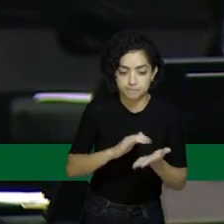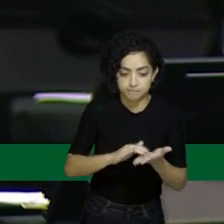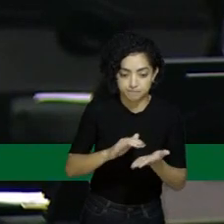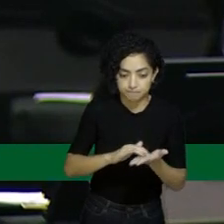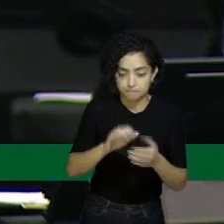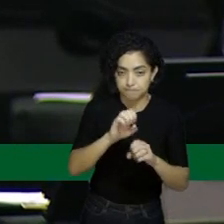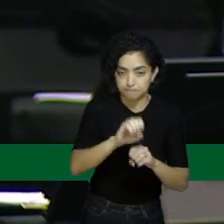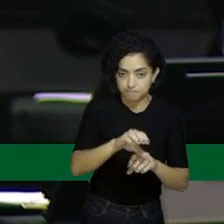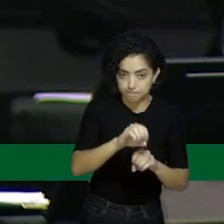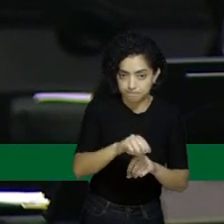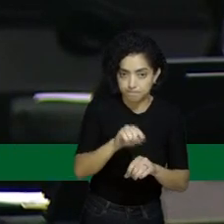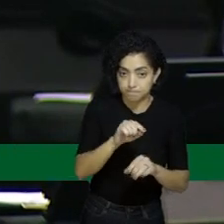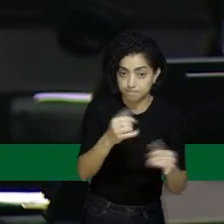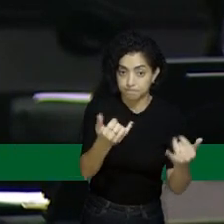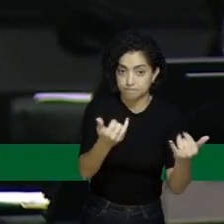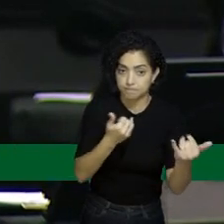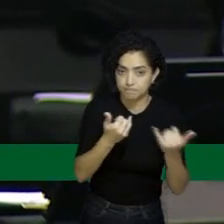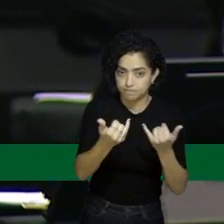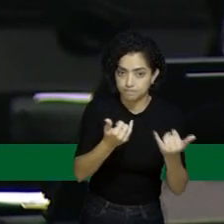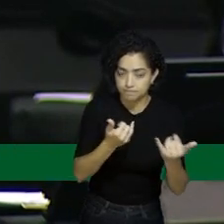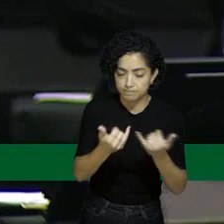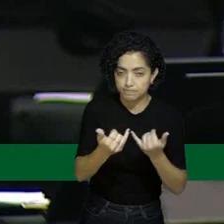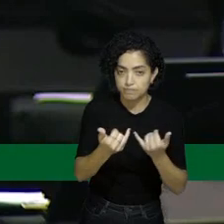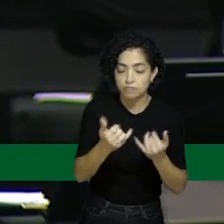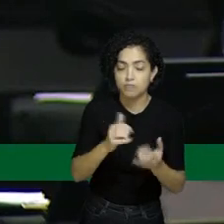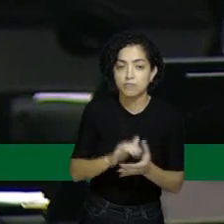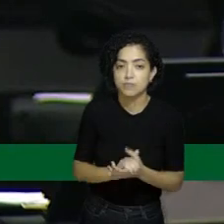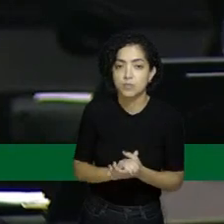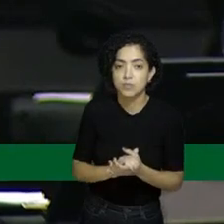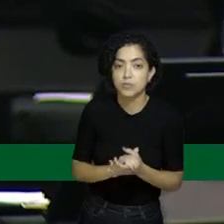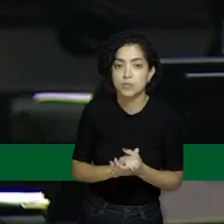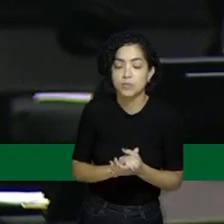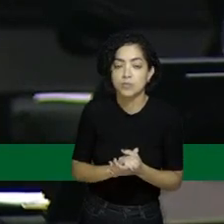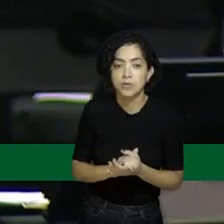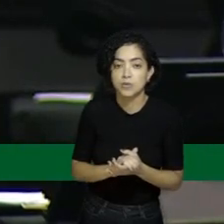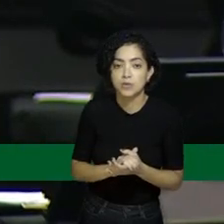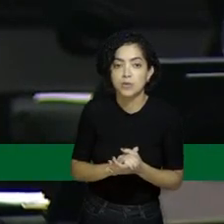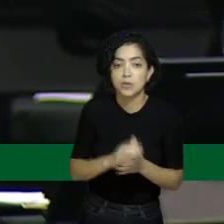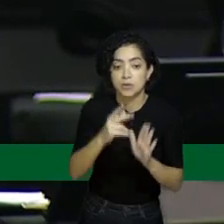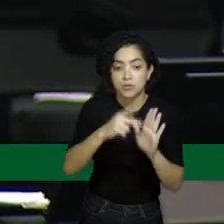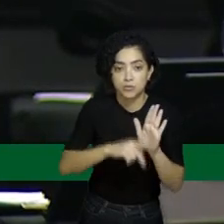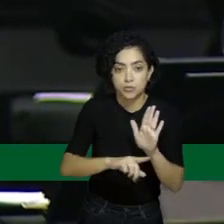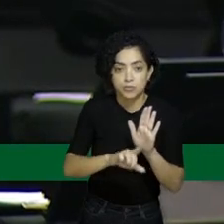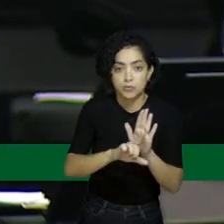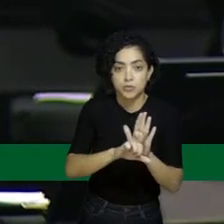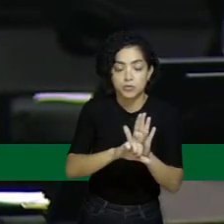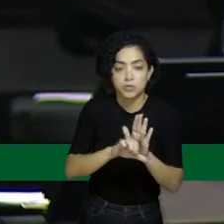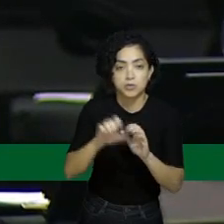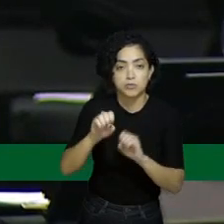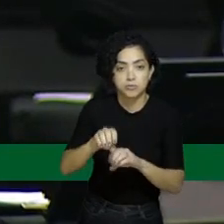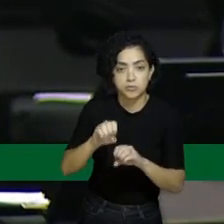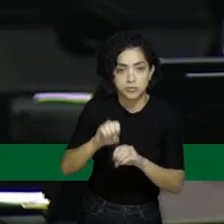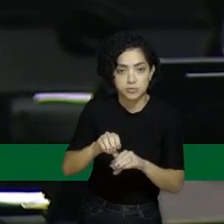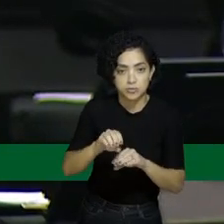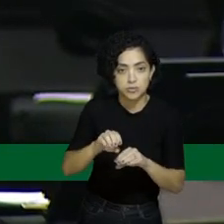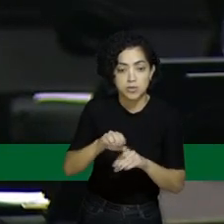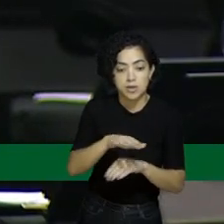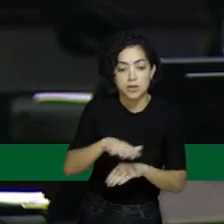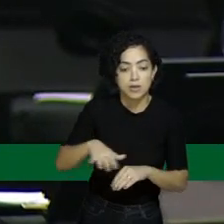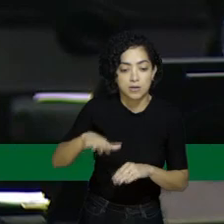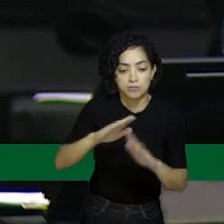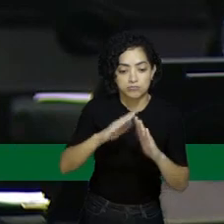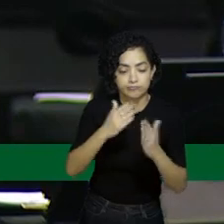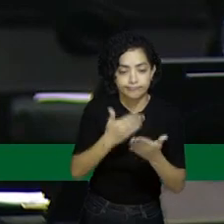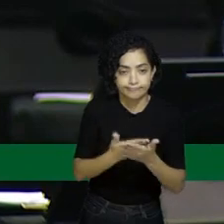Educação informações acerca do parecer desfavorável à implementação do projeto Slam Educa na rede estadual de ensino, em